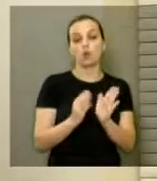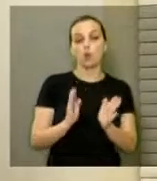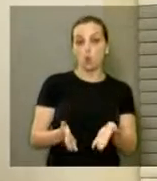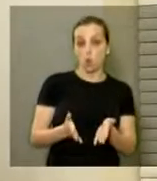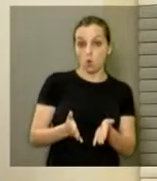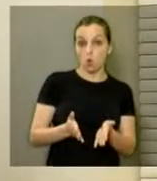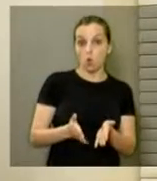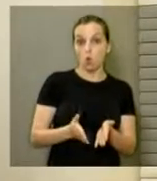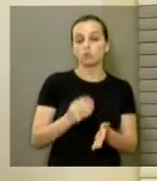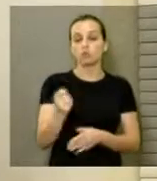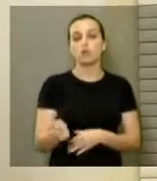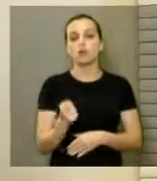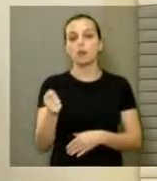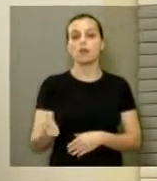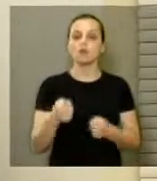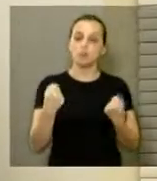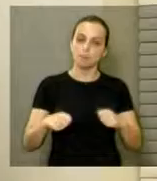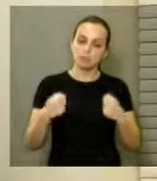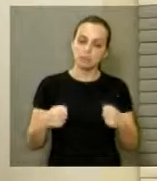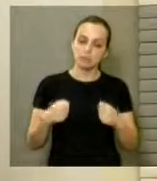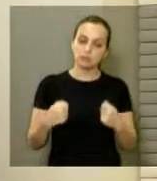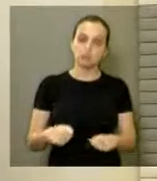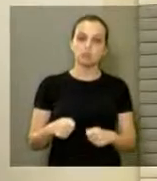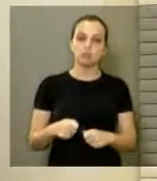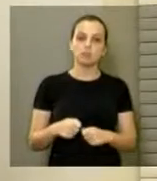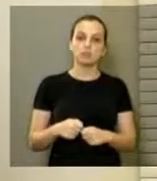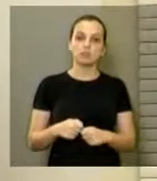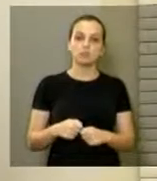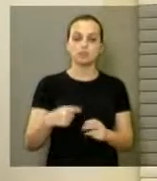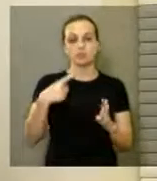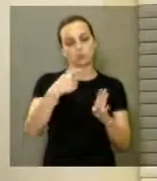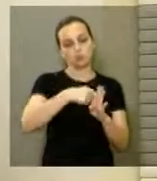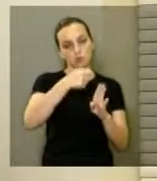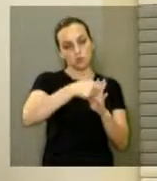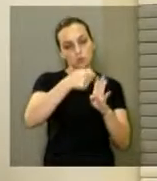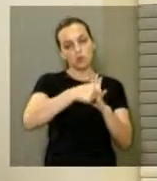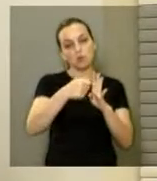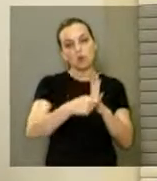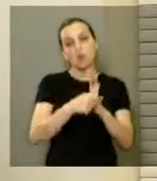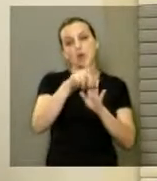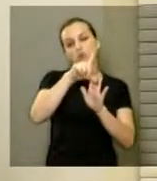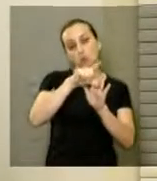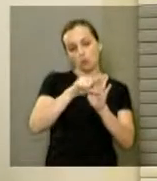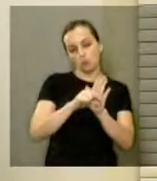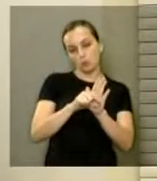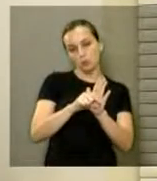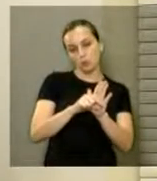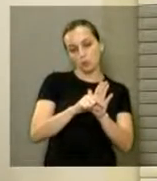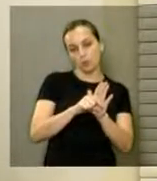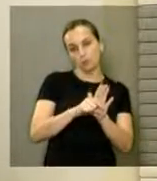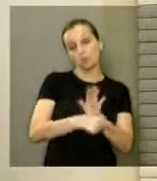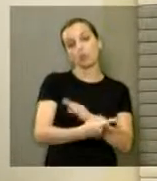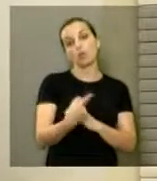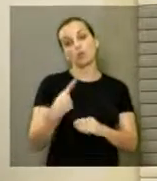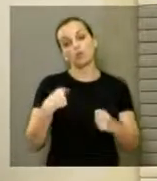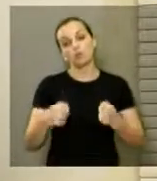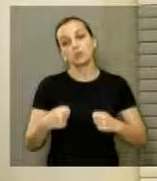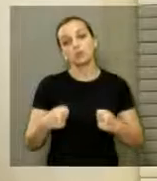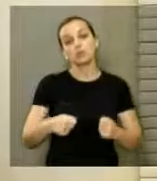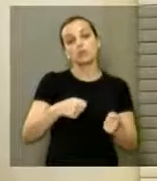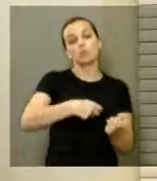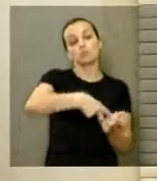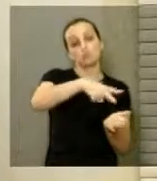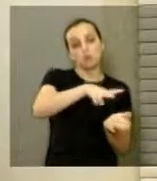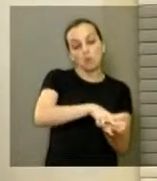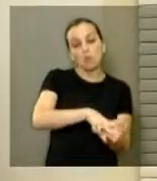Araraquara, tá, por alguns desses critérios é muito baixa. A nossa demanda é maior por leitos. Então,